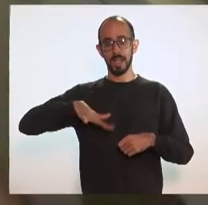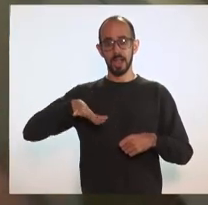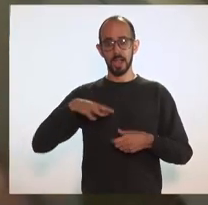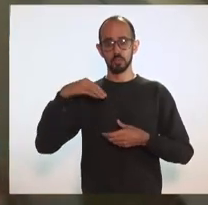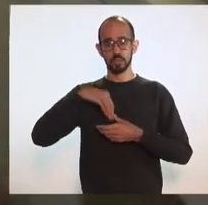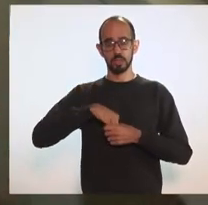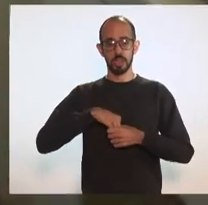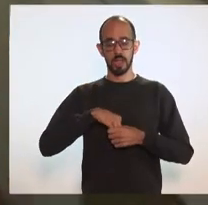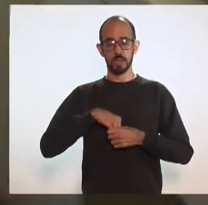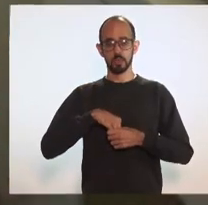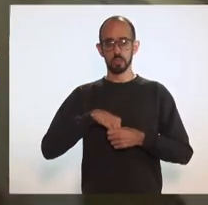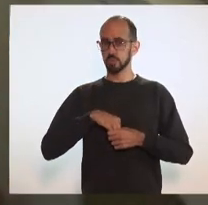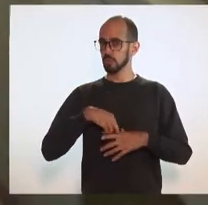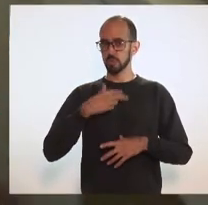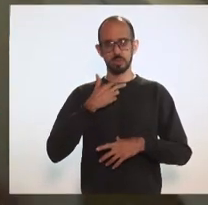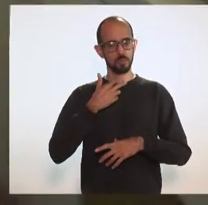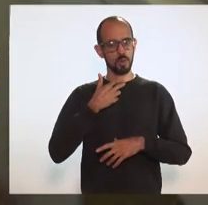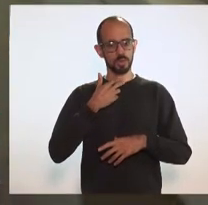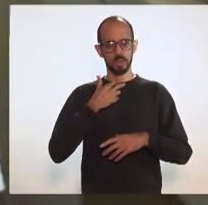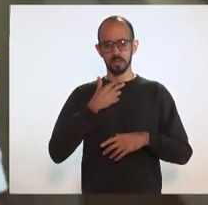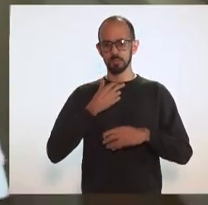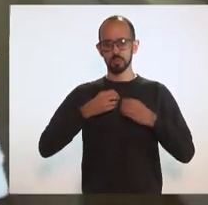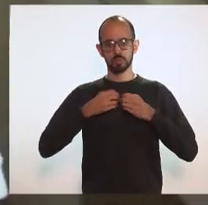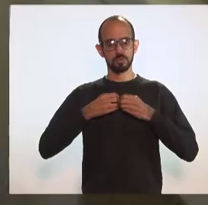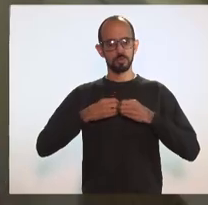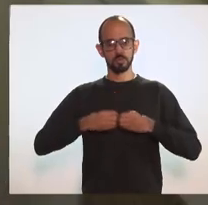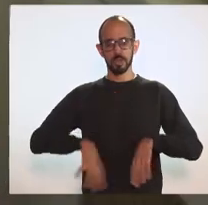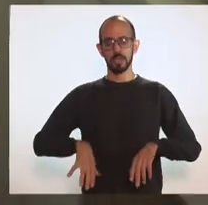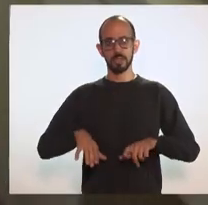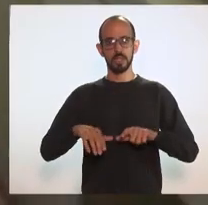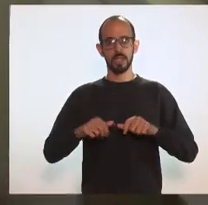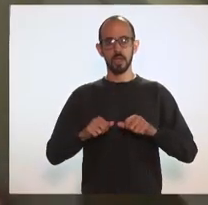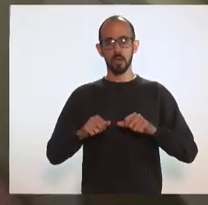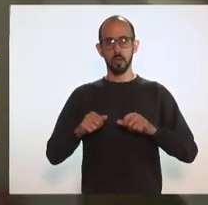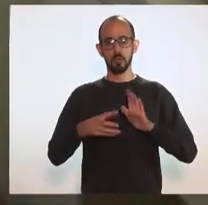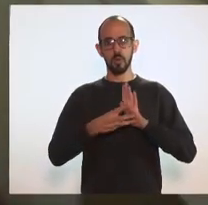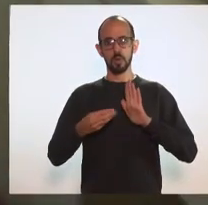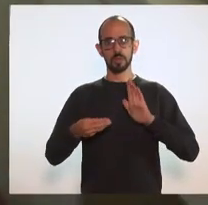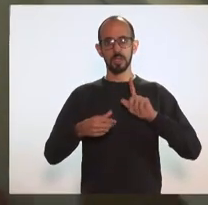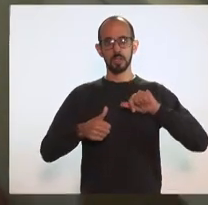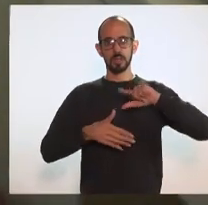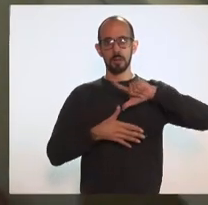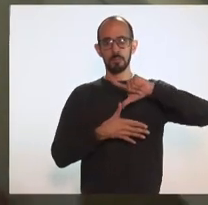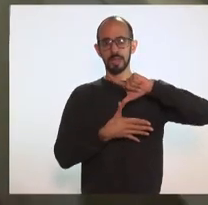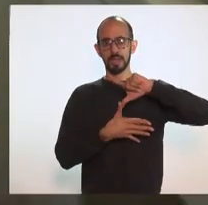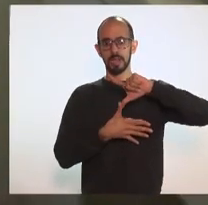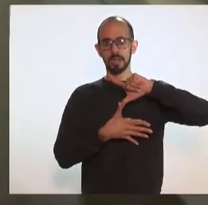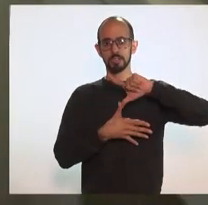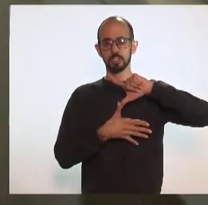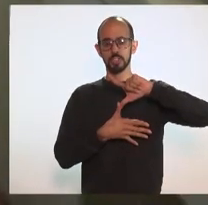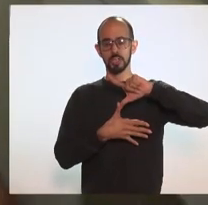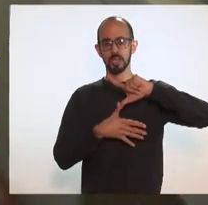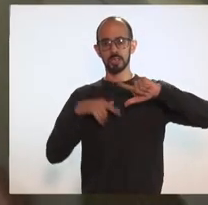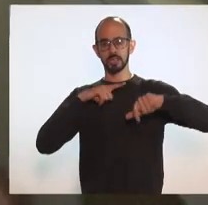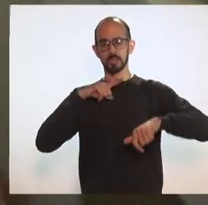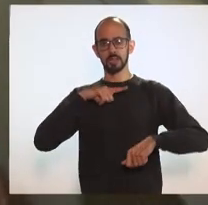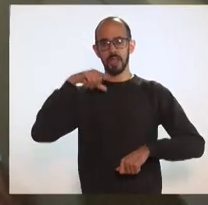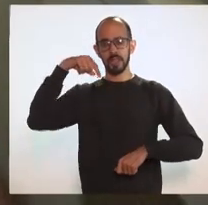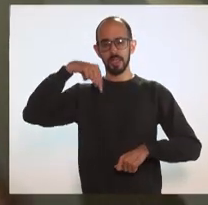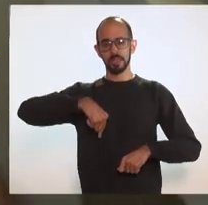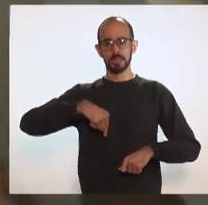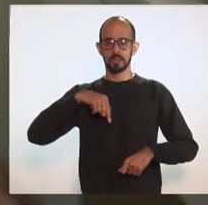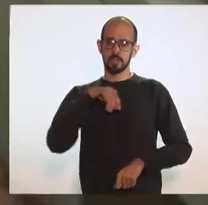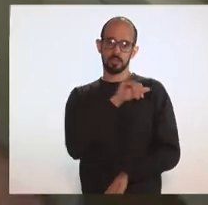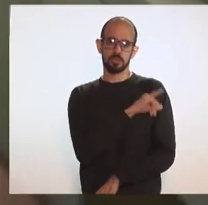não podemos perder mais um moderno Parque Fabril da América Latina construído pela indústria aqui localizada e